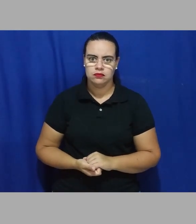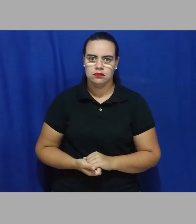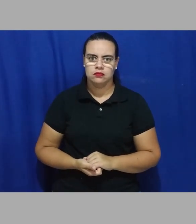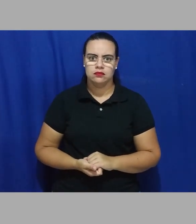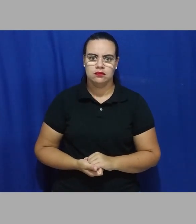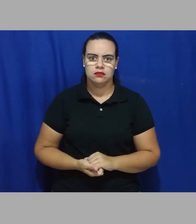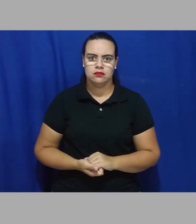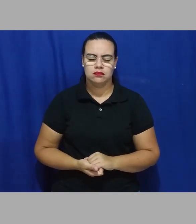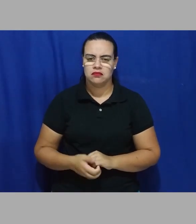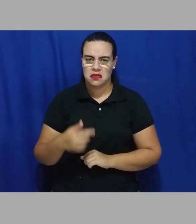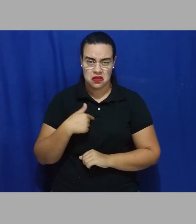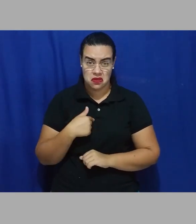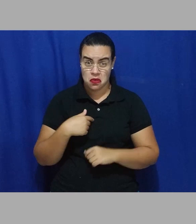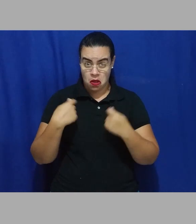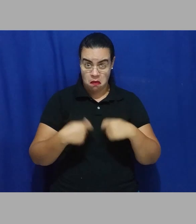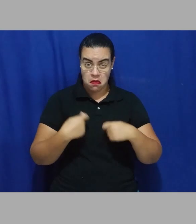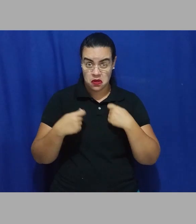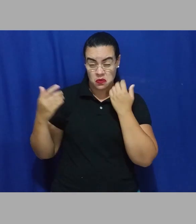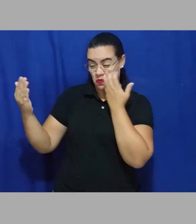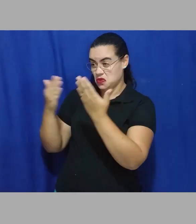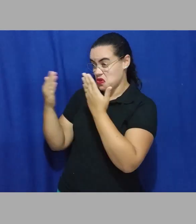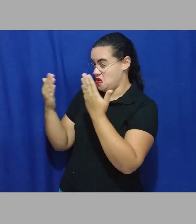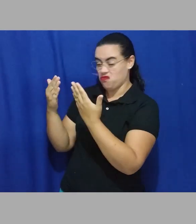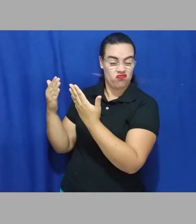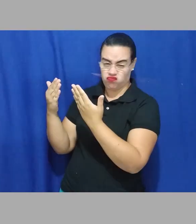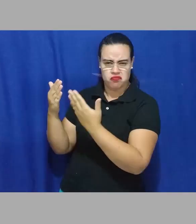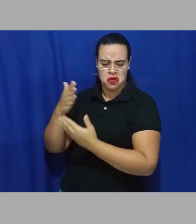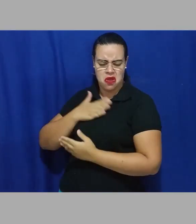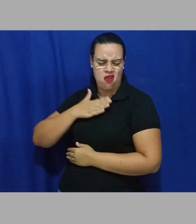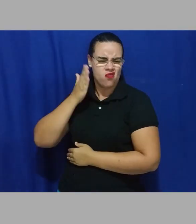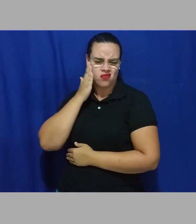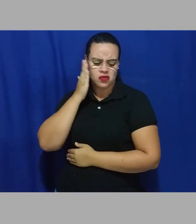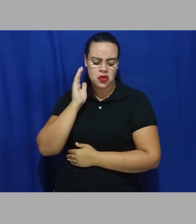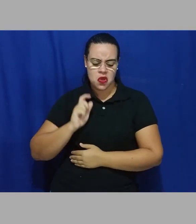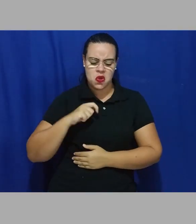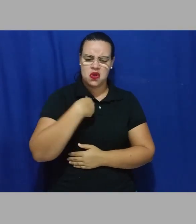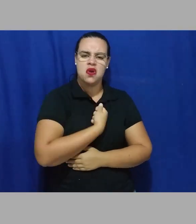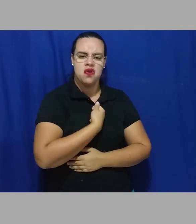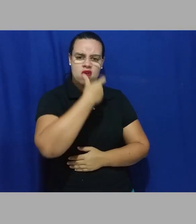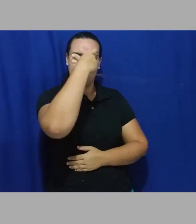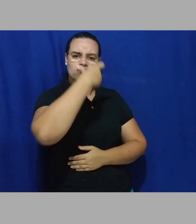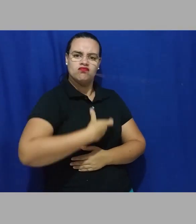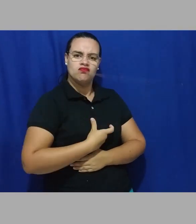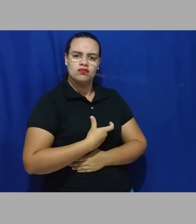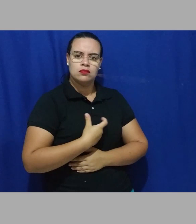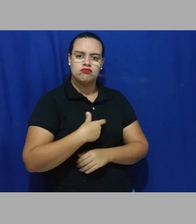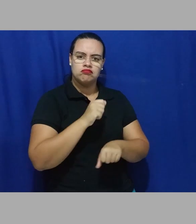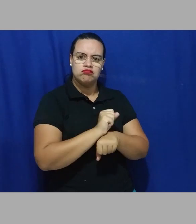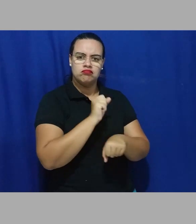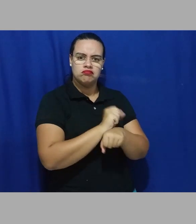Não preciso de psicóloga se eu já sei quem eu sou. E quando menos esperava, o vazio em cheio me